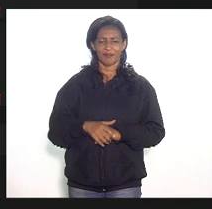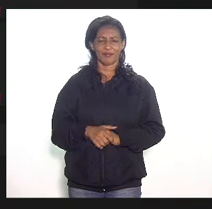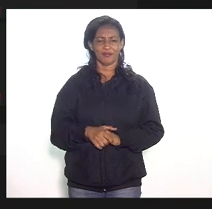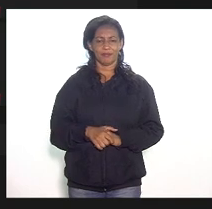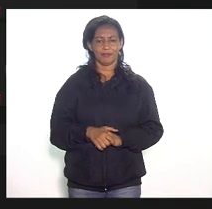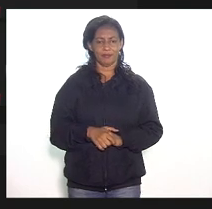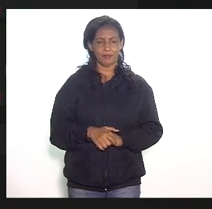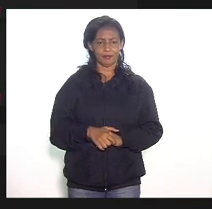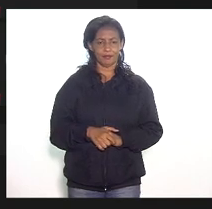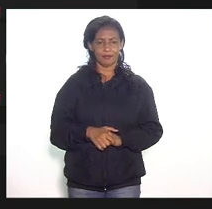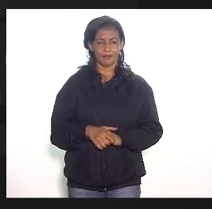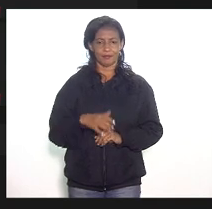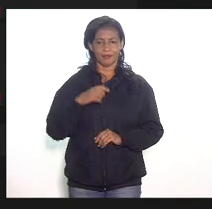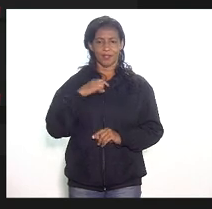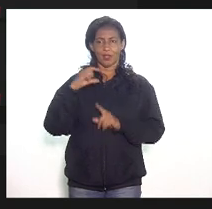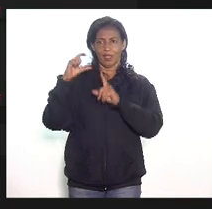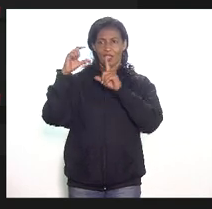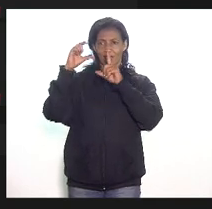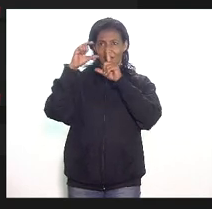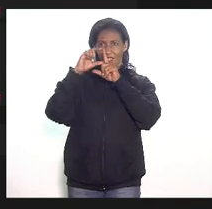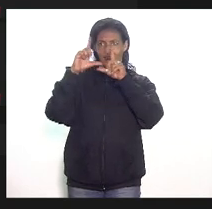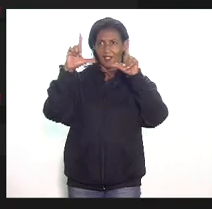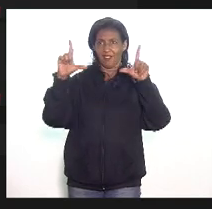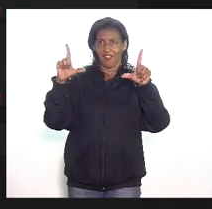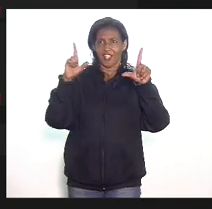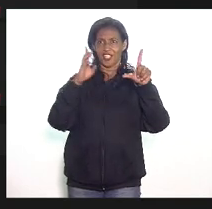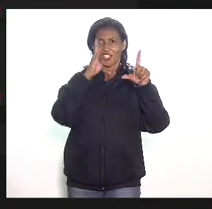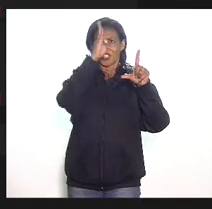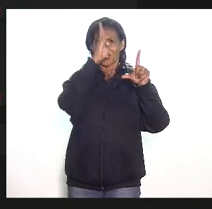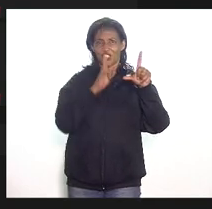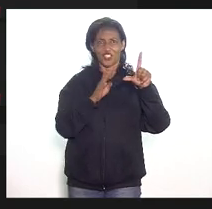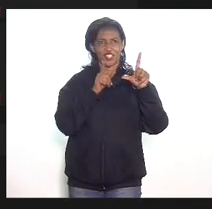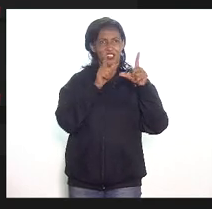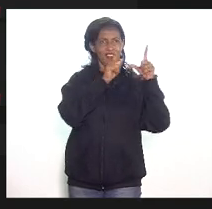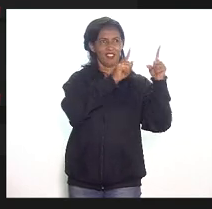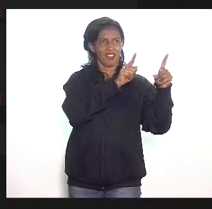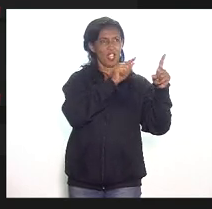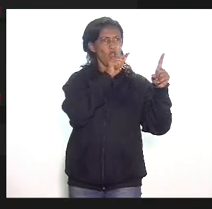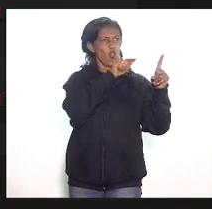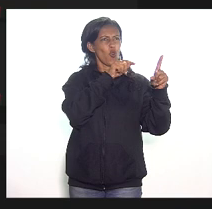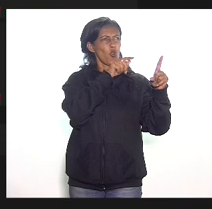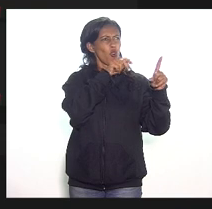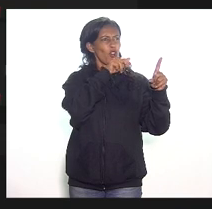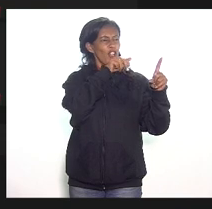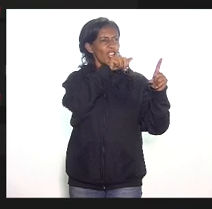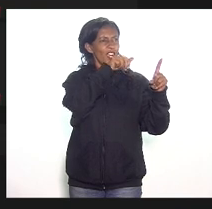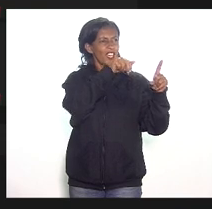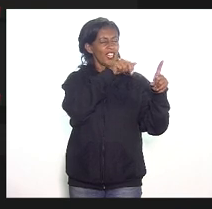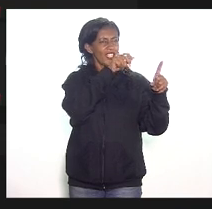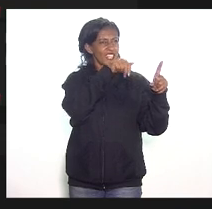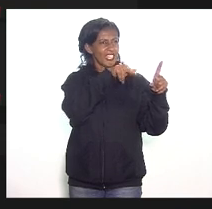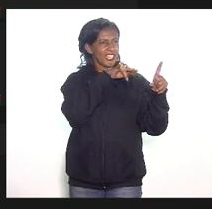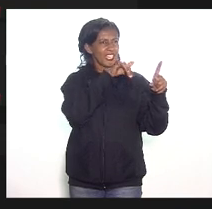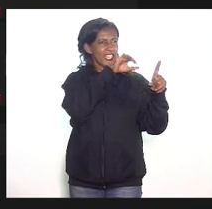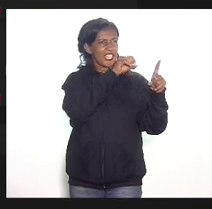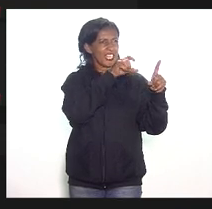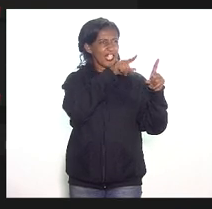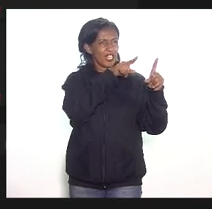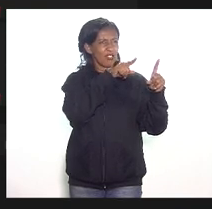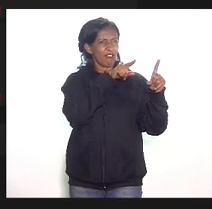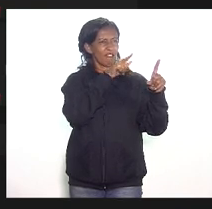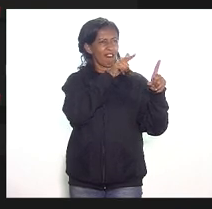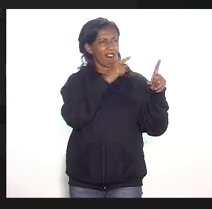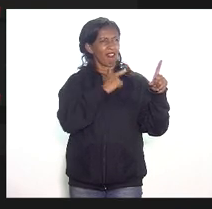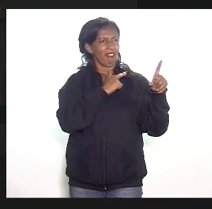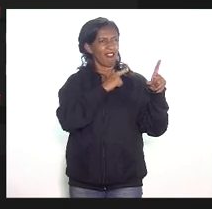Eu estou aqui com a minha tela dividida. De um lado, o Kinoplock feio, assustando a gente. E do lado do Kinoplock está o